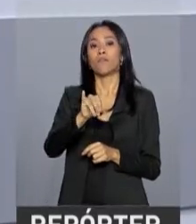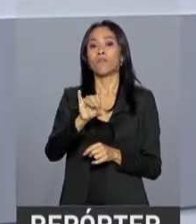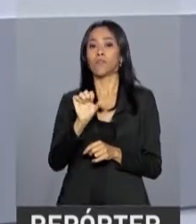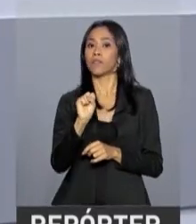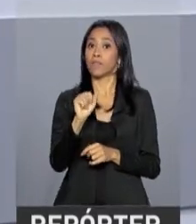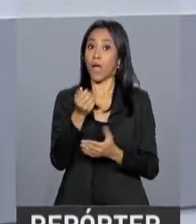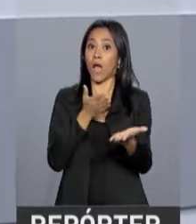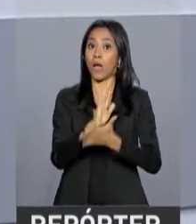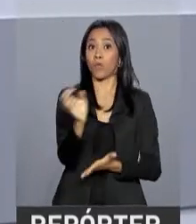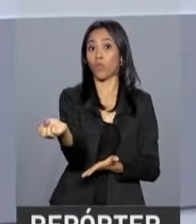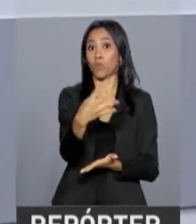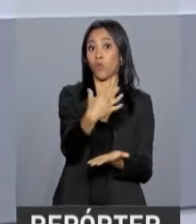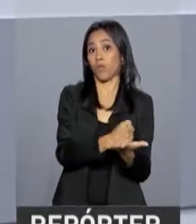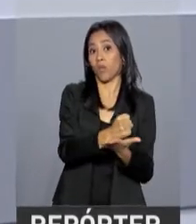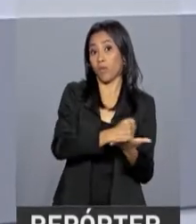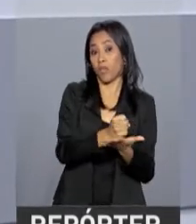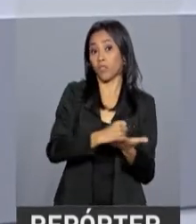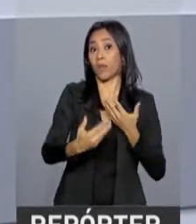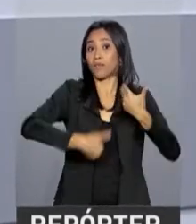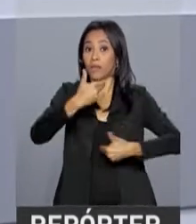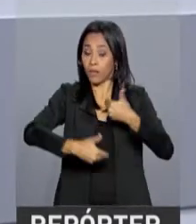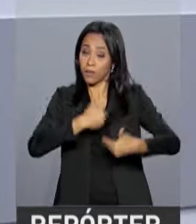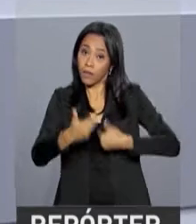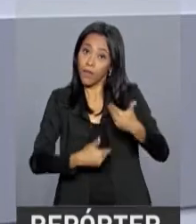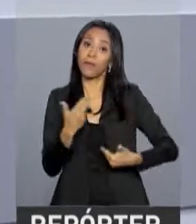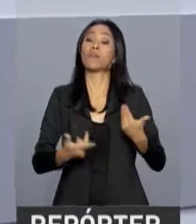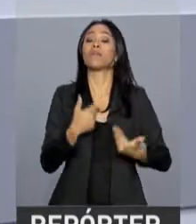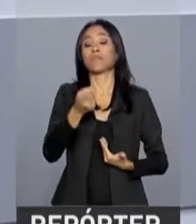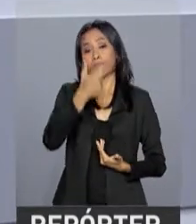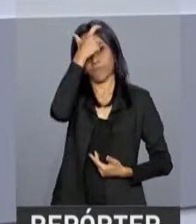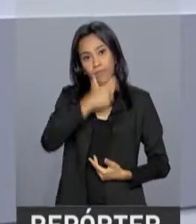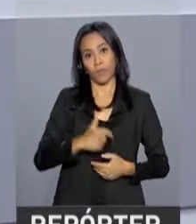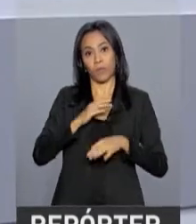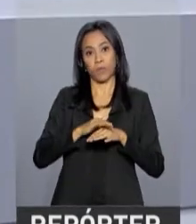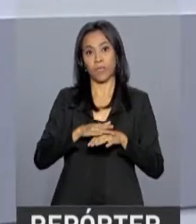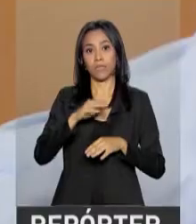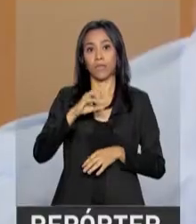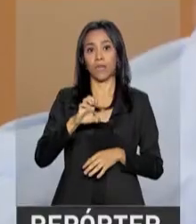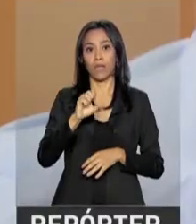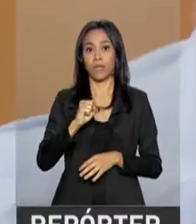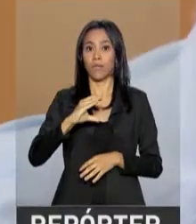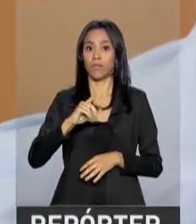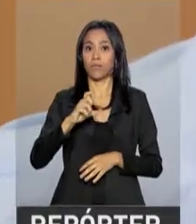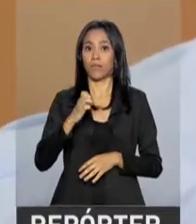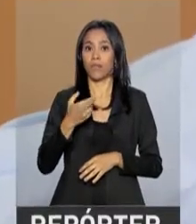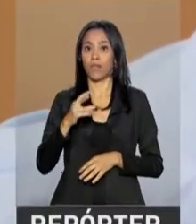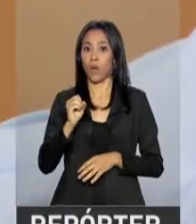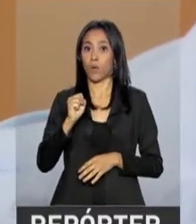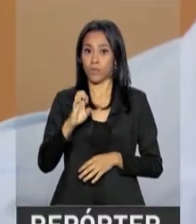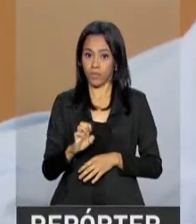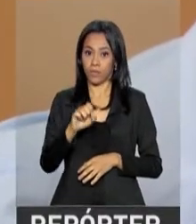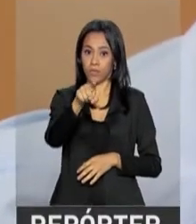novo medicamento para tratar pacientes com as formas mais agressivas da esclerose múltipla por 19